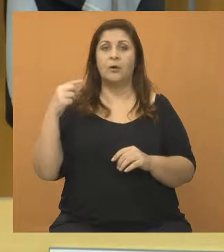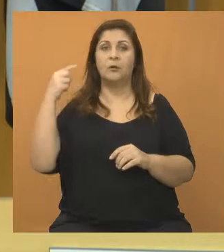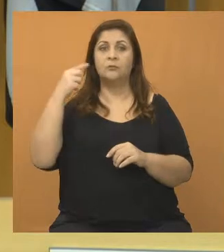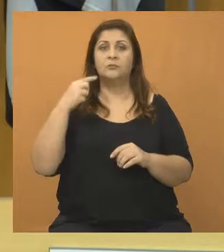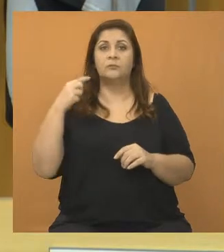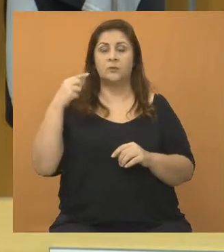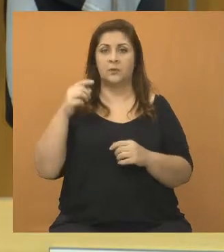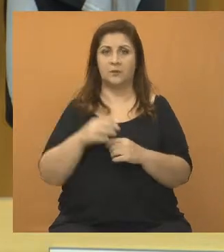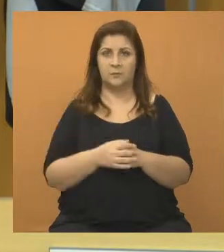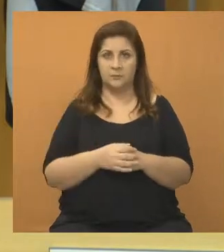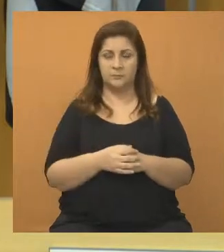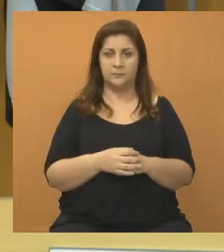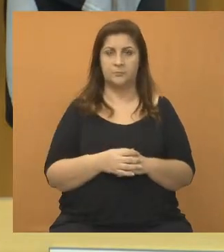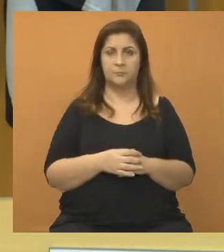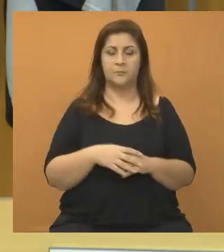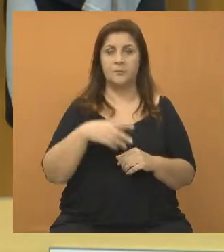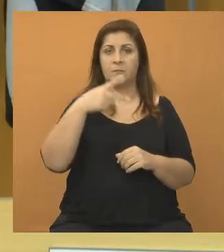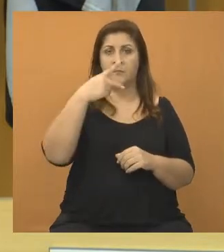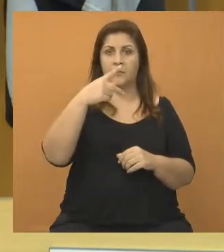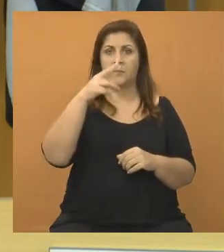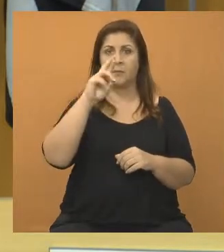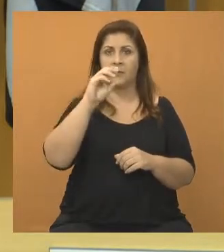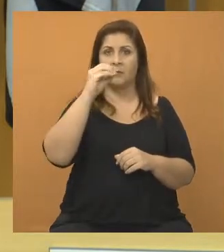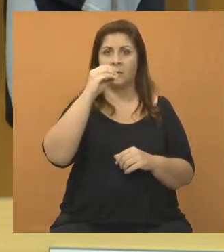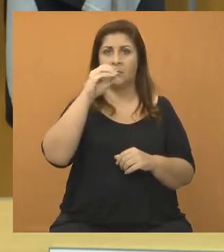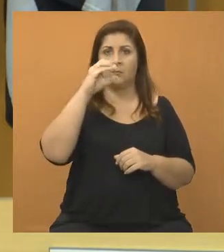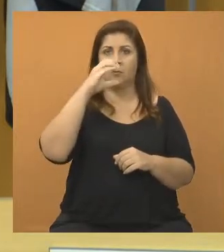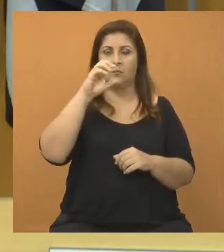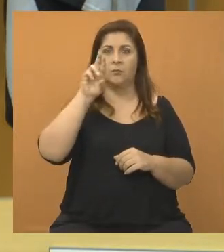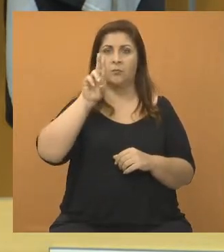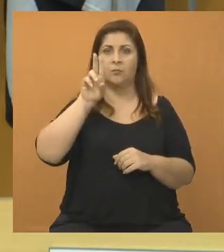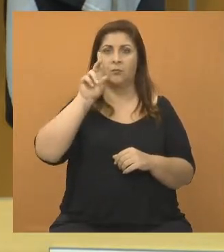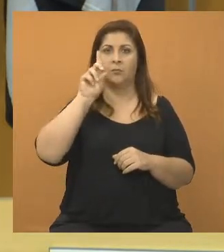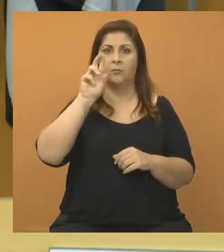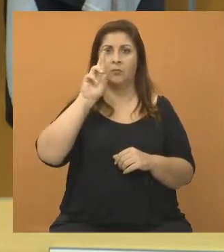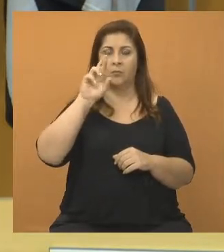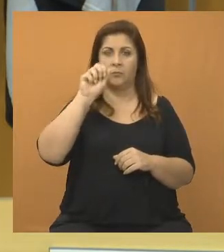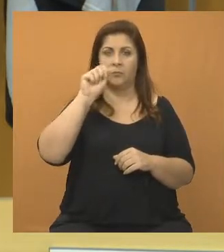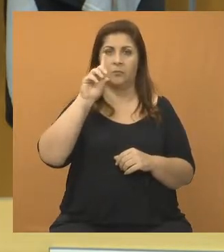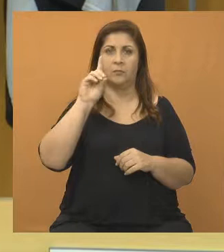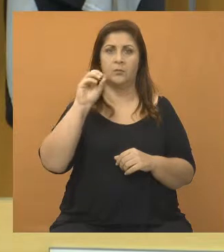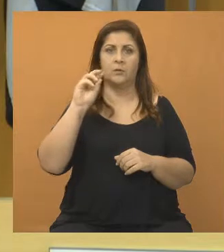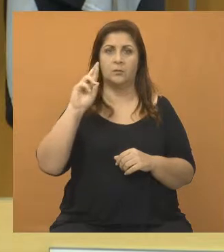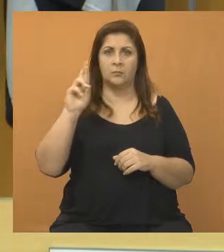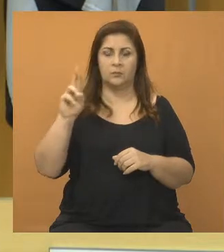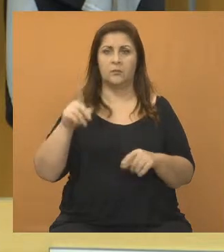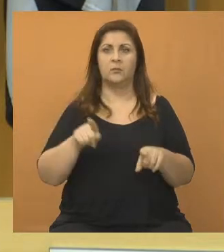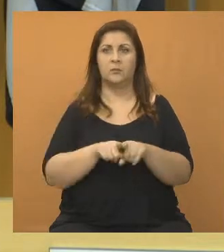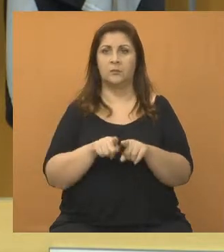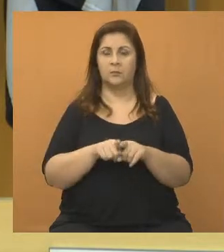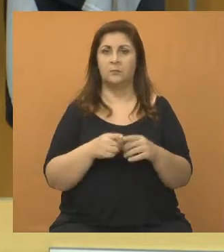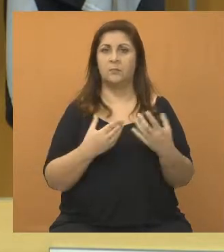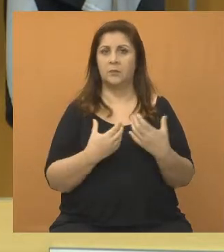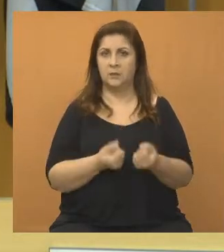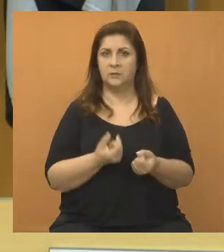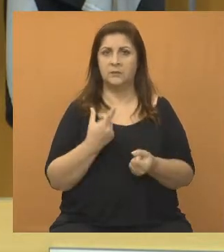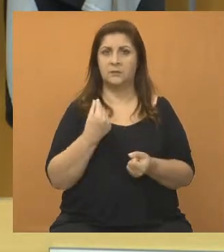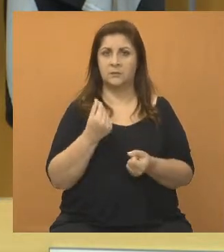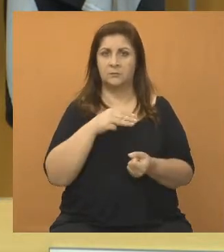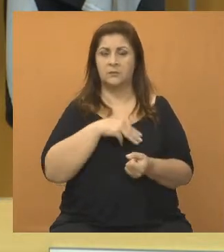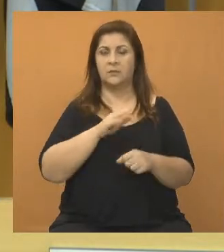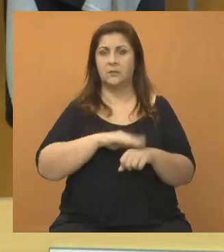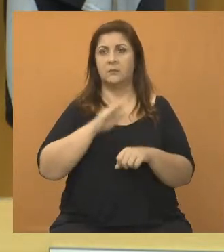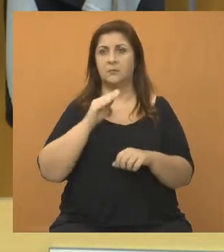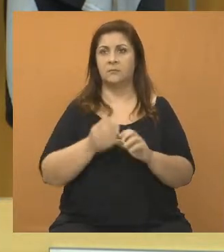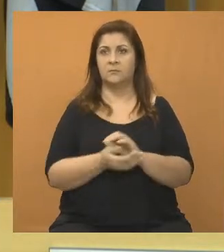do município ganham a sucumbência, e isso daqui também está inflando essa parte do orçamento. Só que